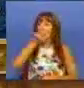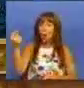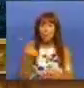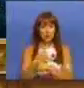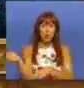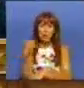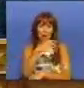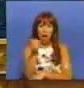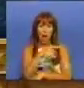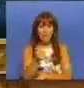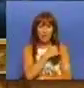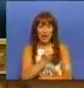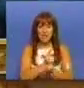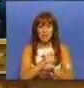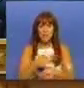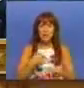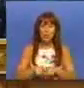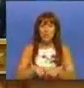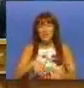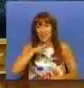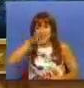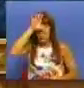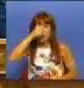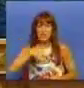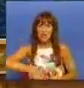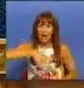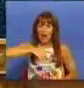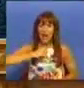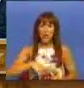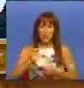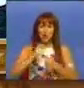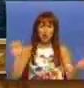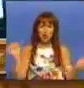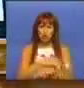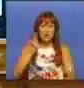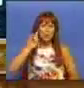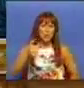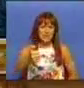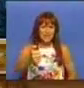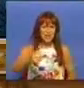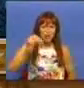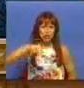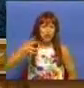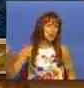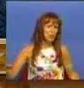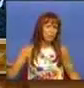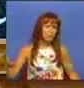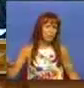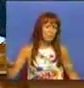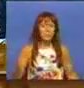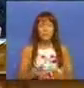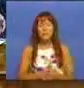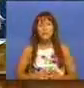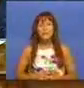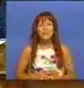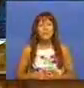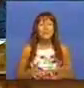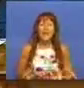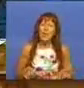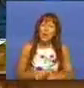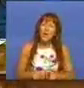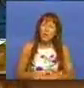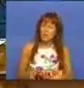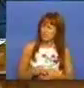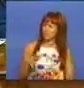suas mercadorias para casa, sustentou o Ministro em declarações aos jornalistas no dia 5 de junho. E, portanto, não deixa aqui de